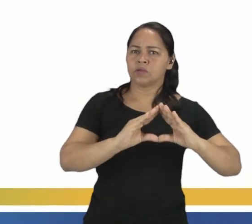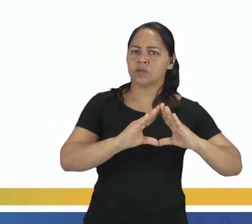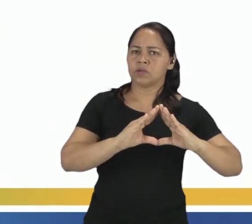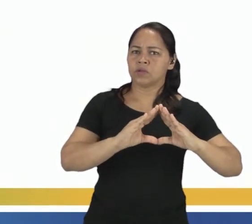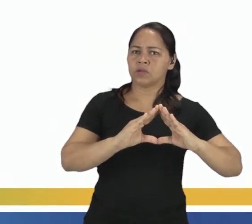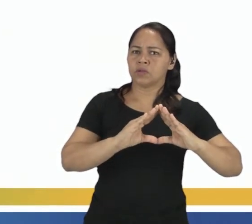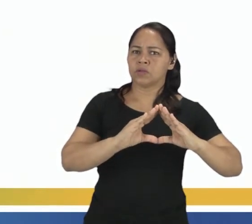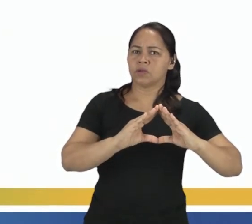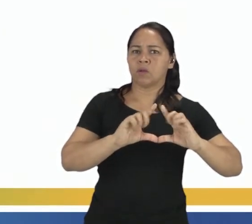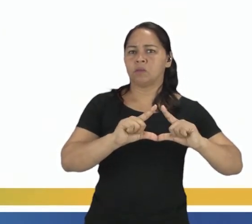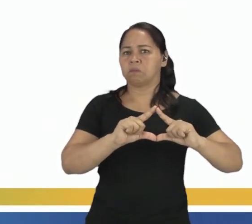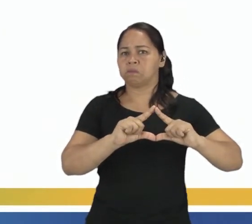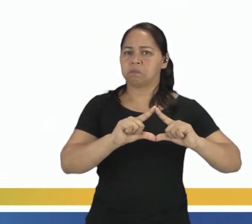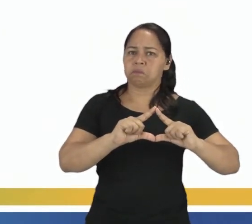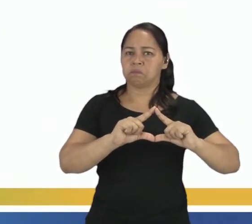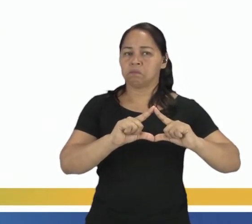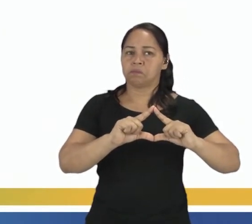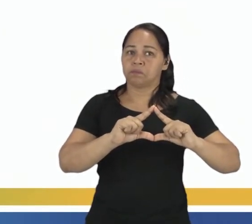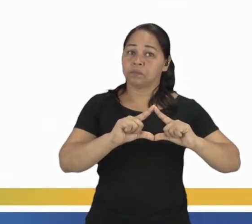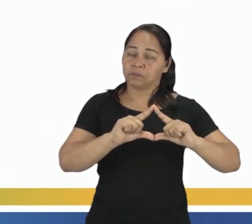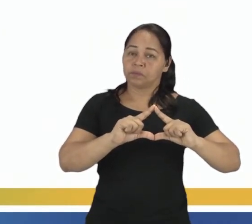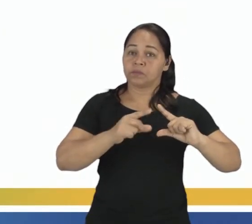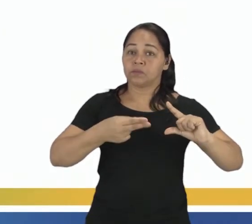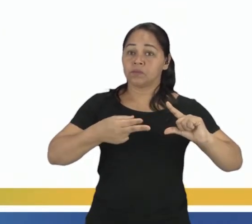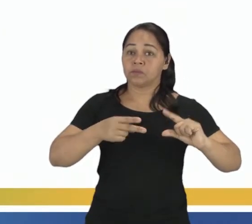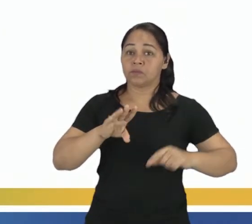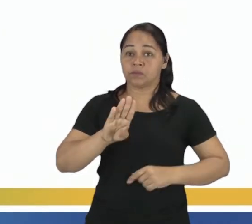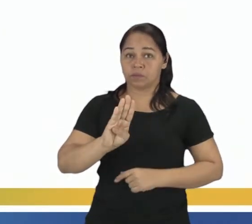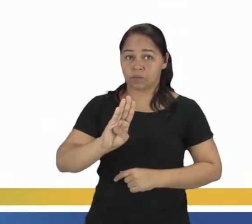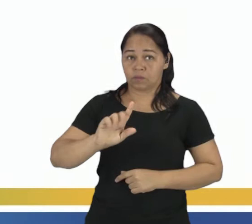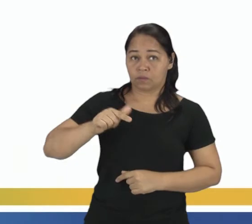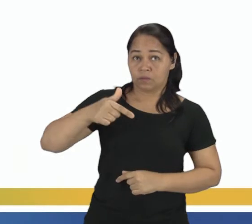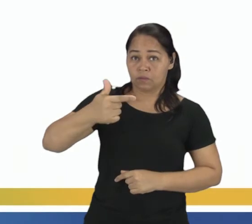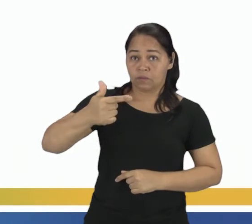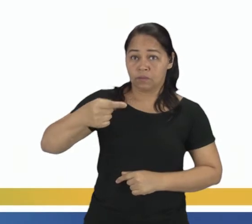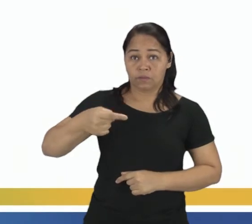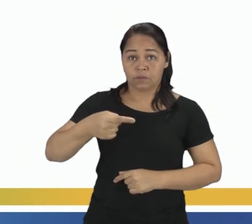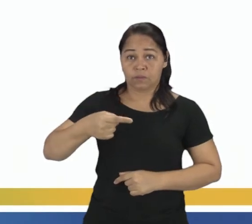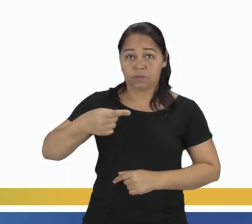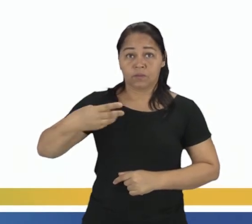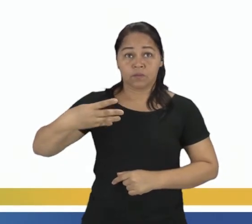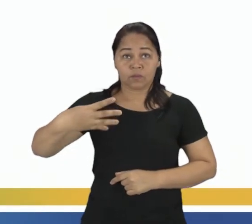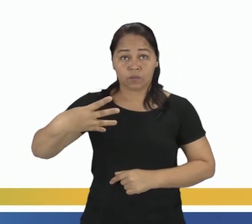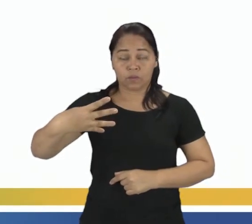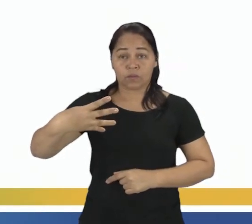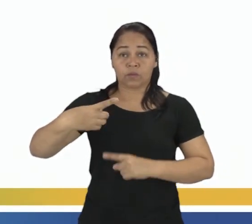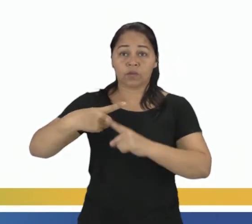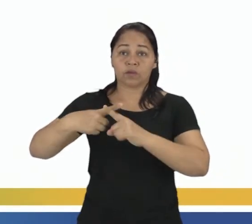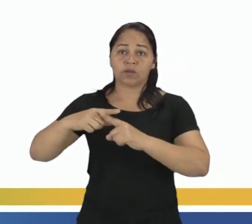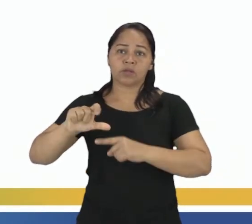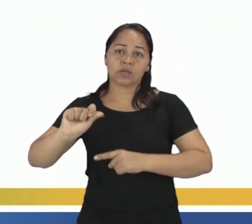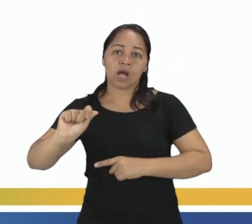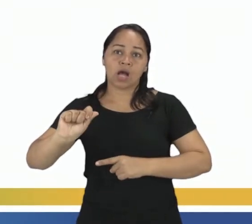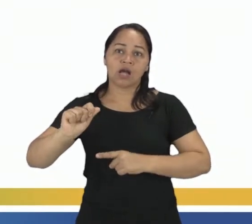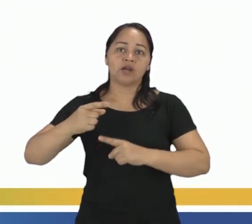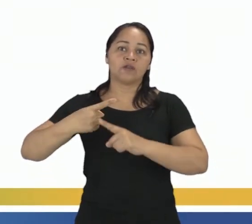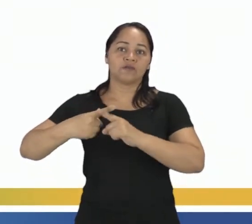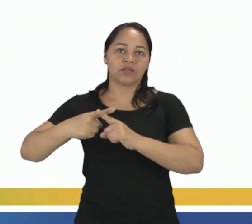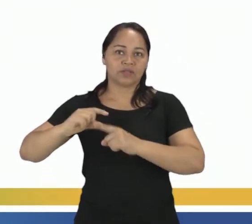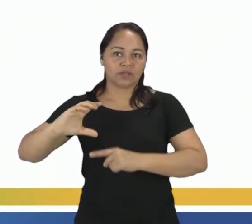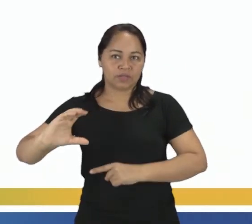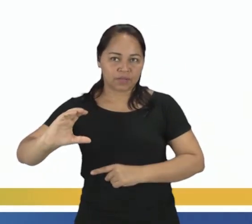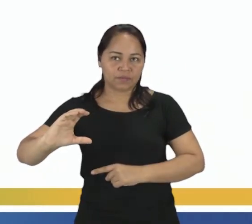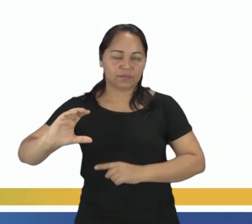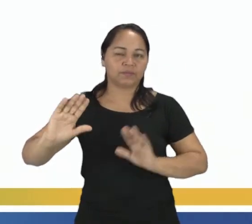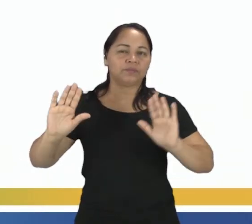algo novo para você. Eu quero que você compreenda e resolva de um jeito mais fácil o y do vértice. Ao achar o x do